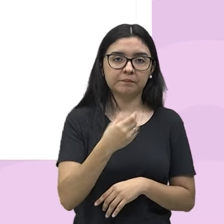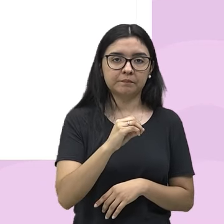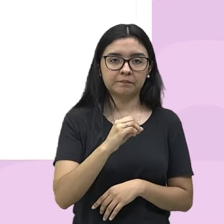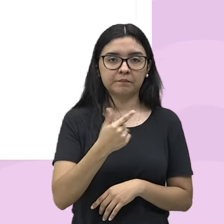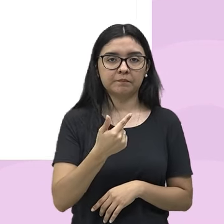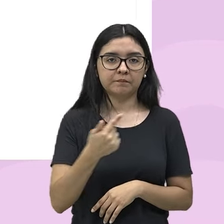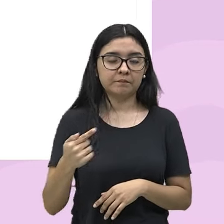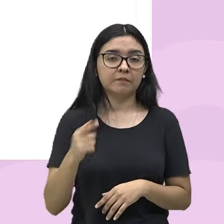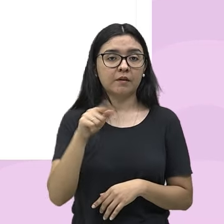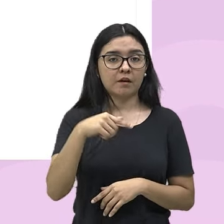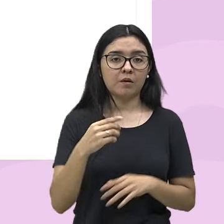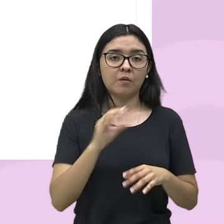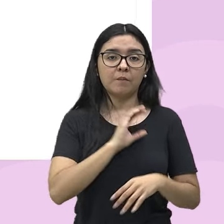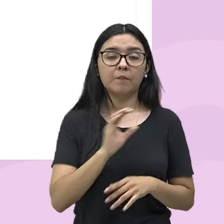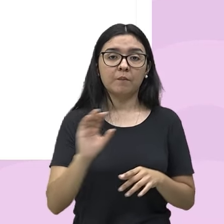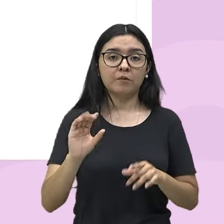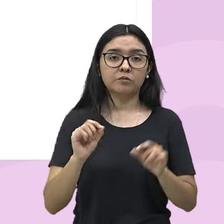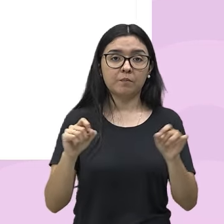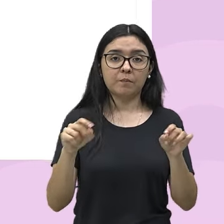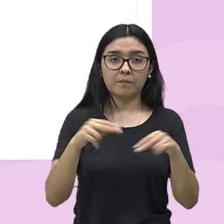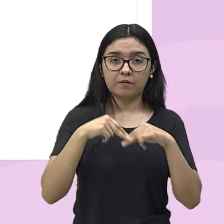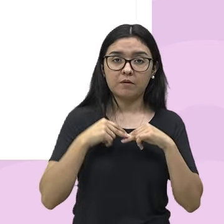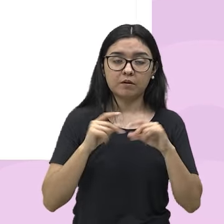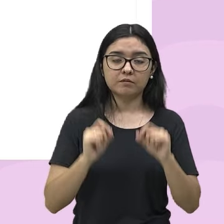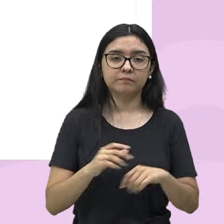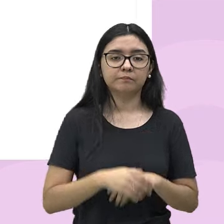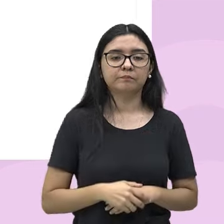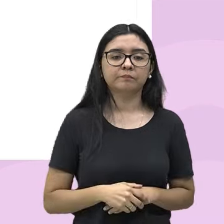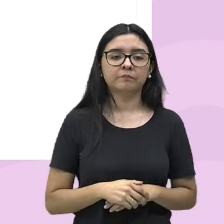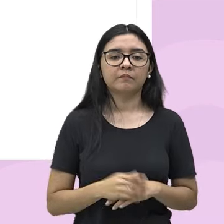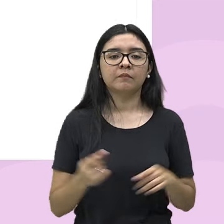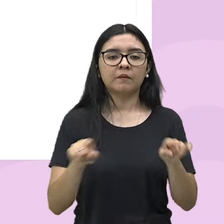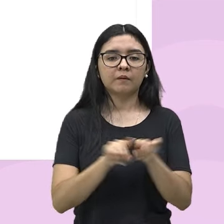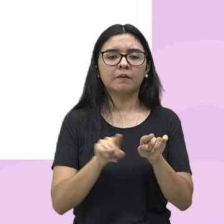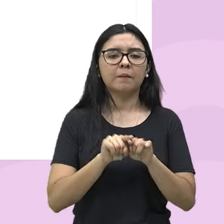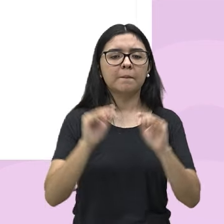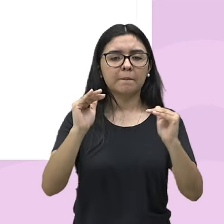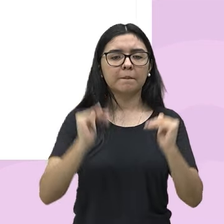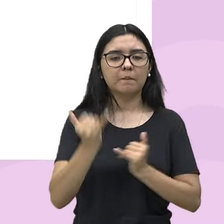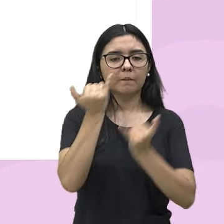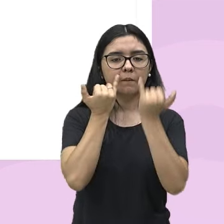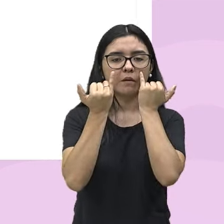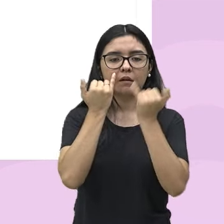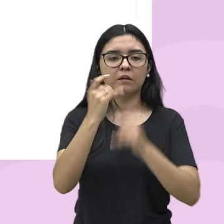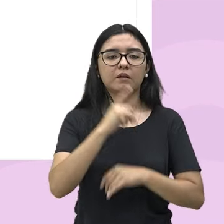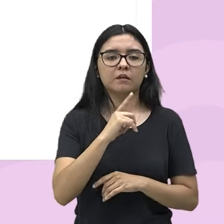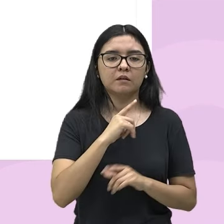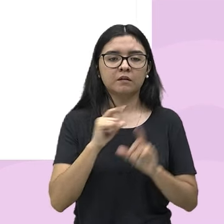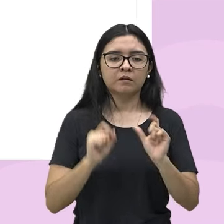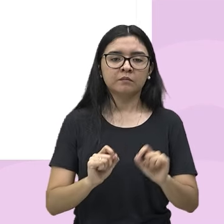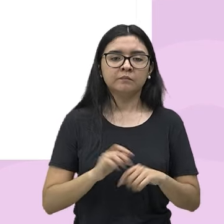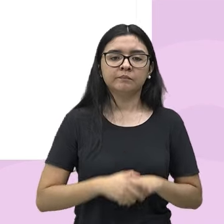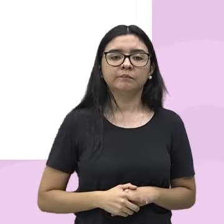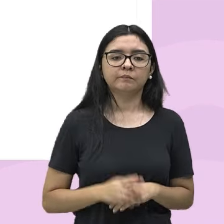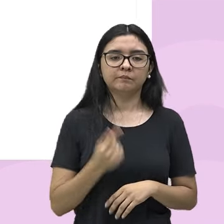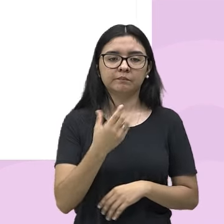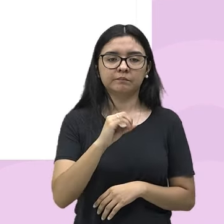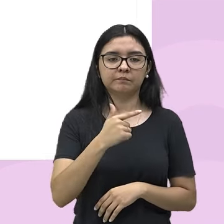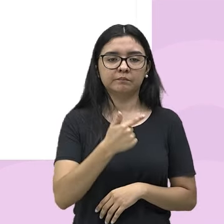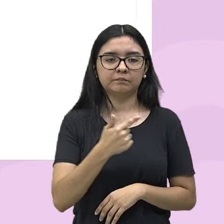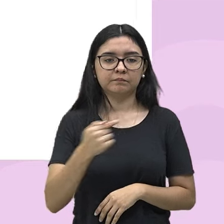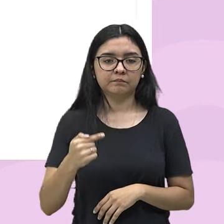composto, pois é divisível por, pelo menos, por 13,79. Vejam só abaixo. Temos aí o 1027 divisível por